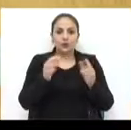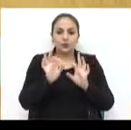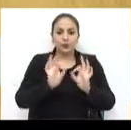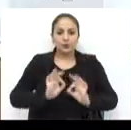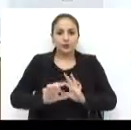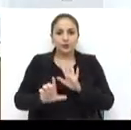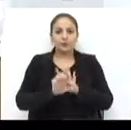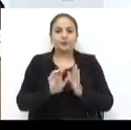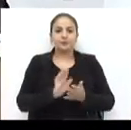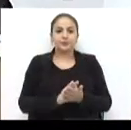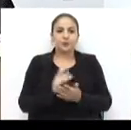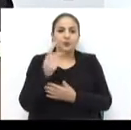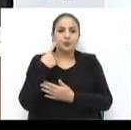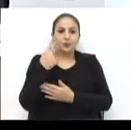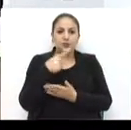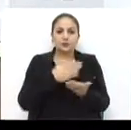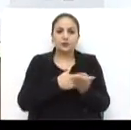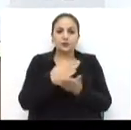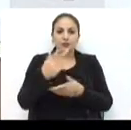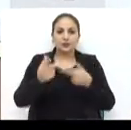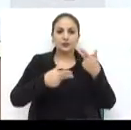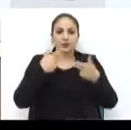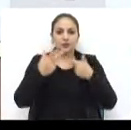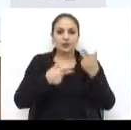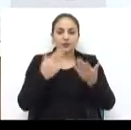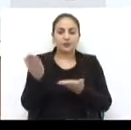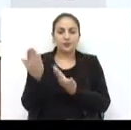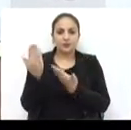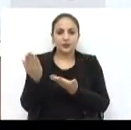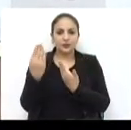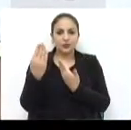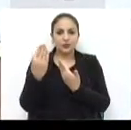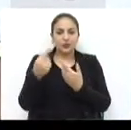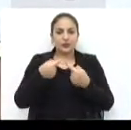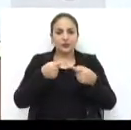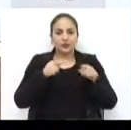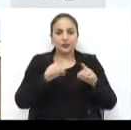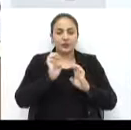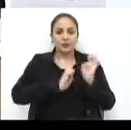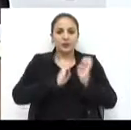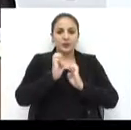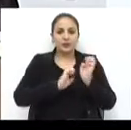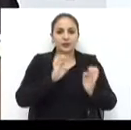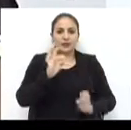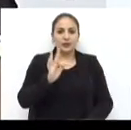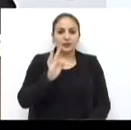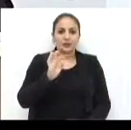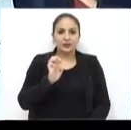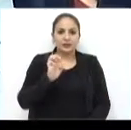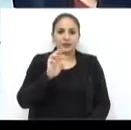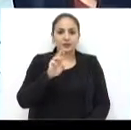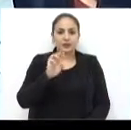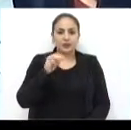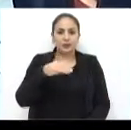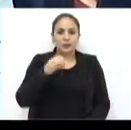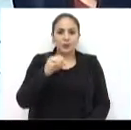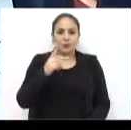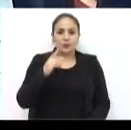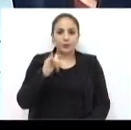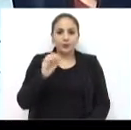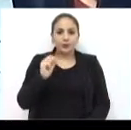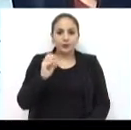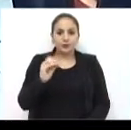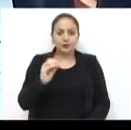lei. O parlamentar iniciou o discurso com uma homenagem ao fundador da empresa Termopiso. Seu